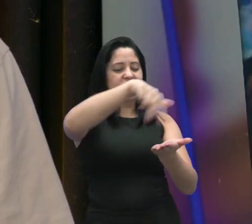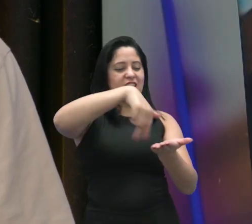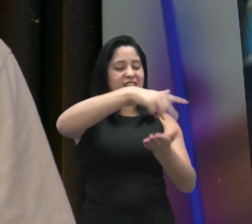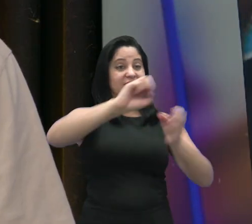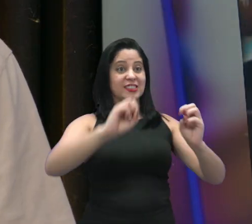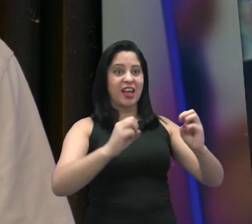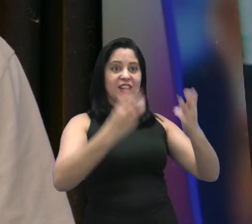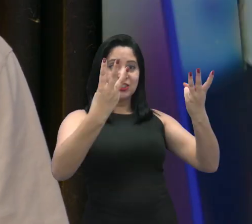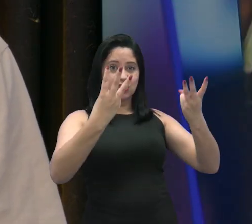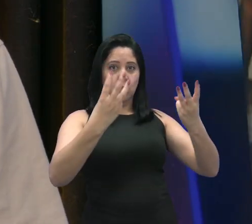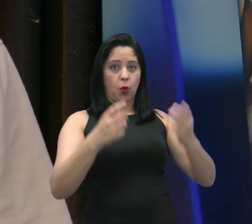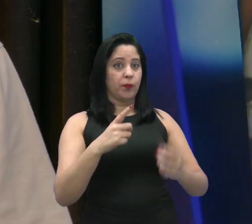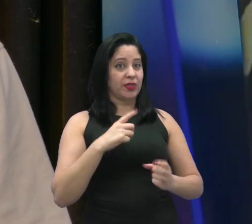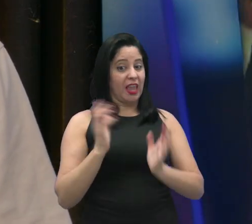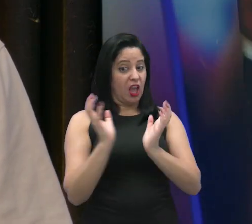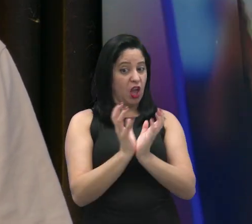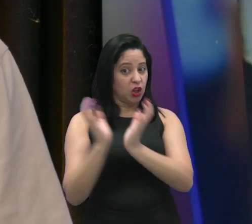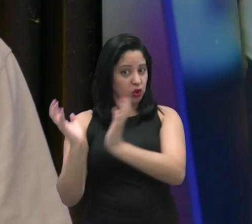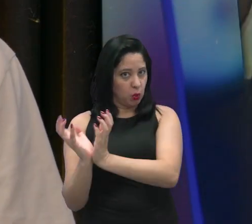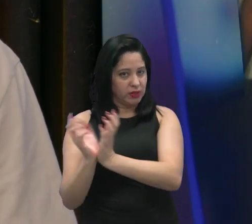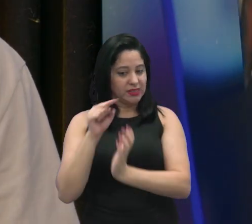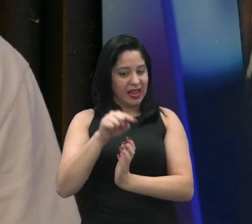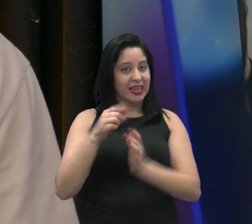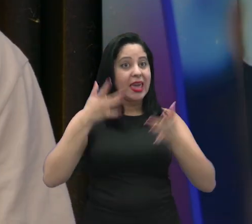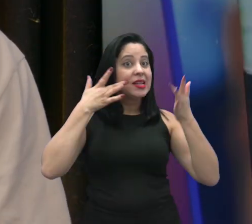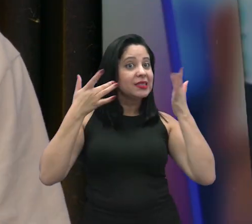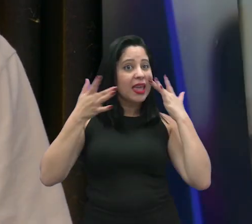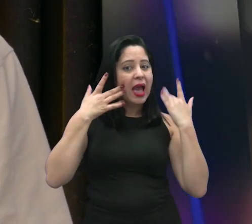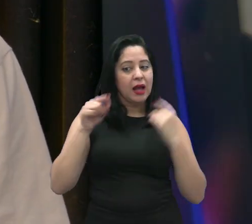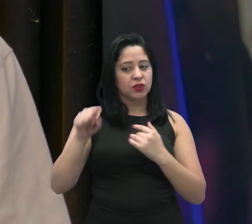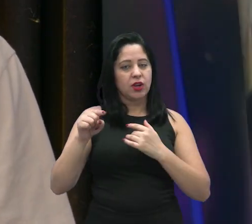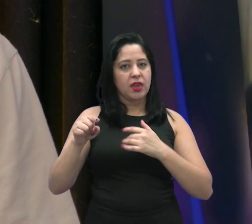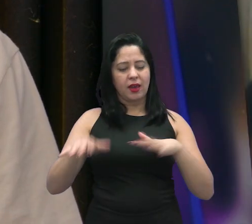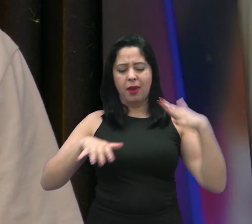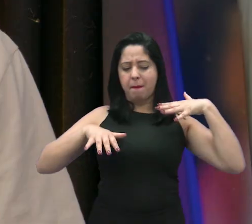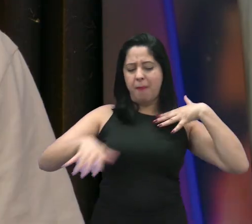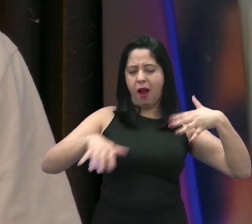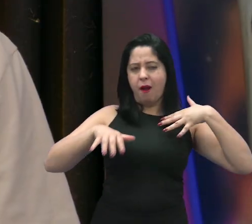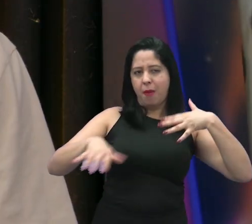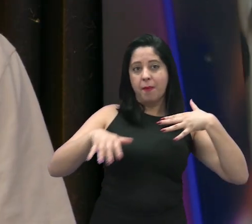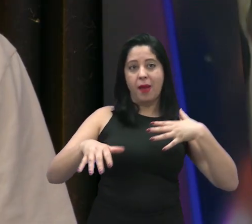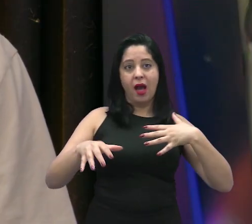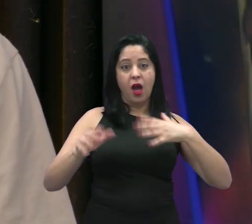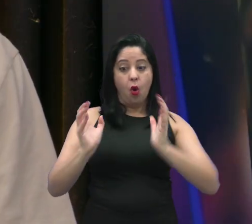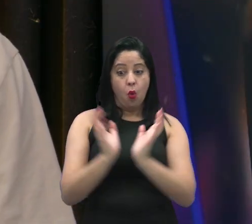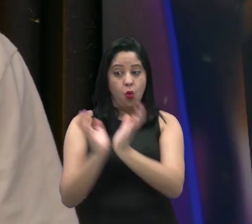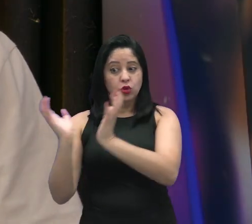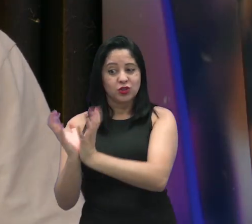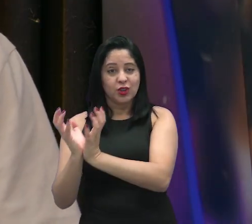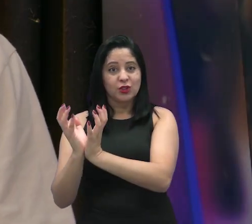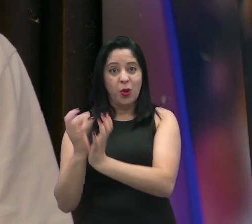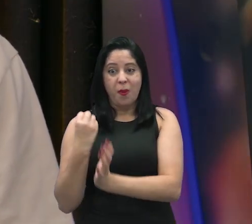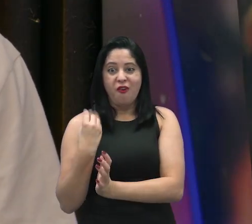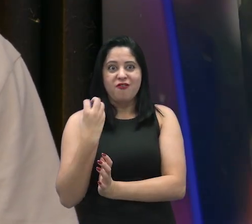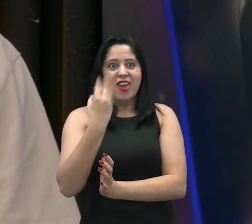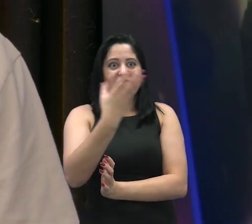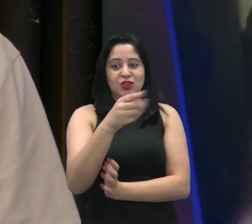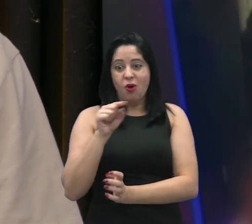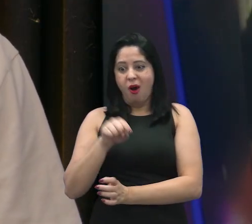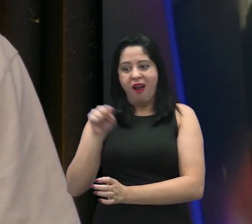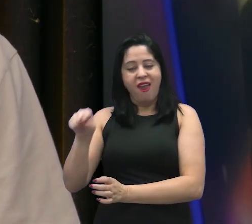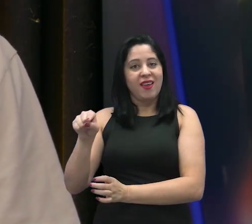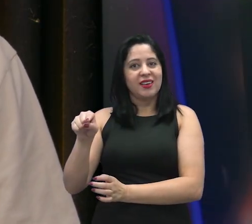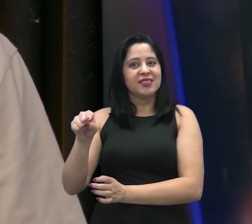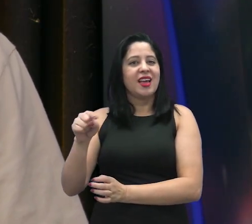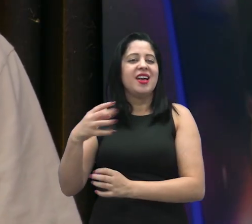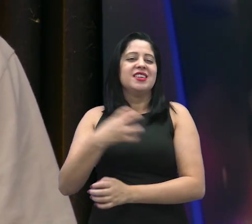dançar e se apresentar. Foram os dois grupos, né, o teatro musical e o hip hop, e para eles foi uma experiência